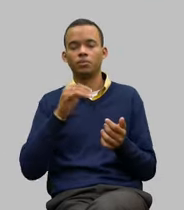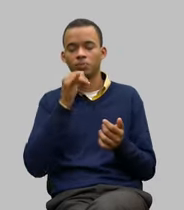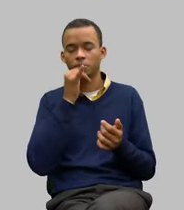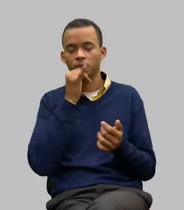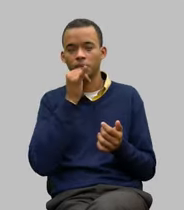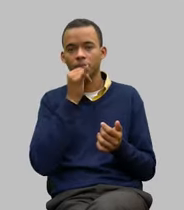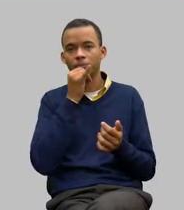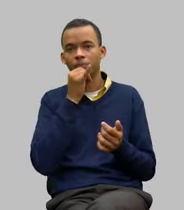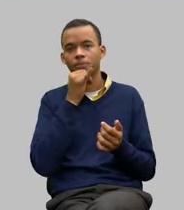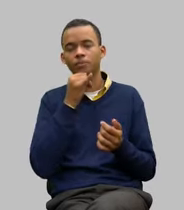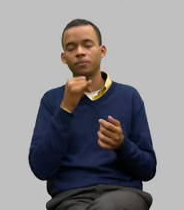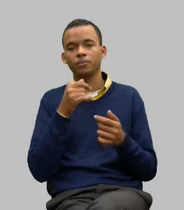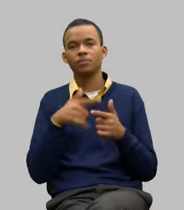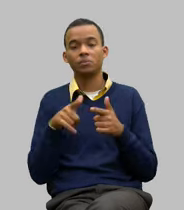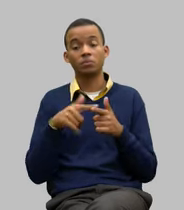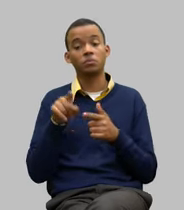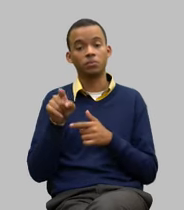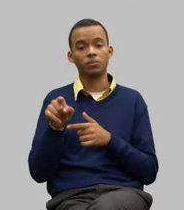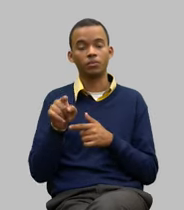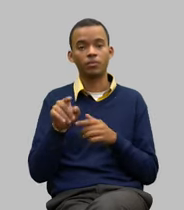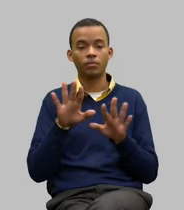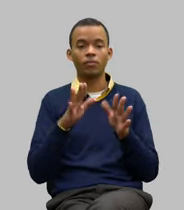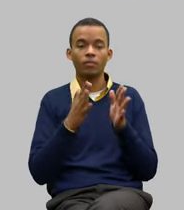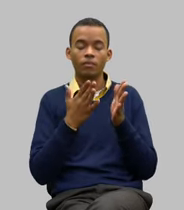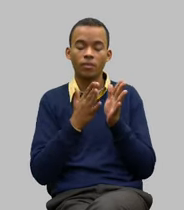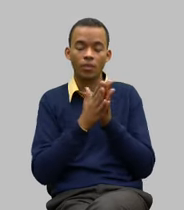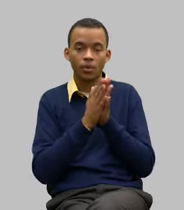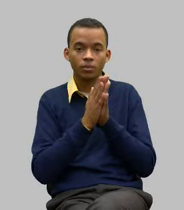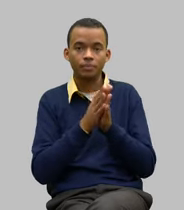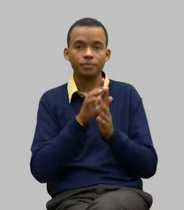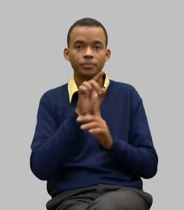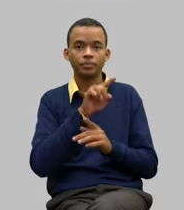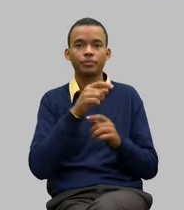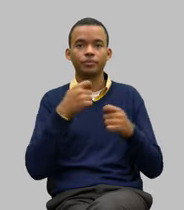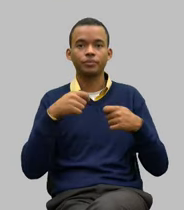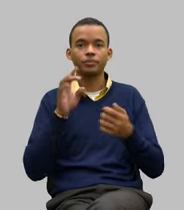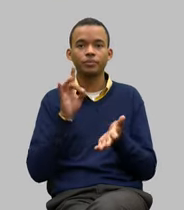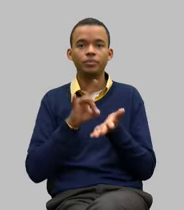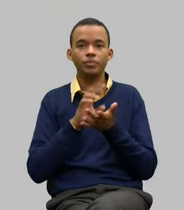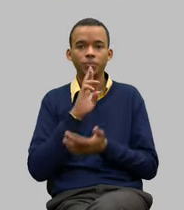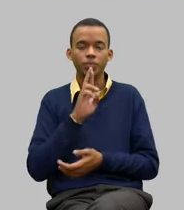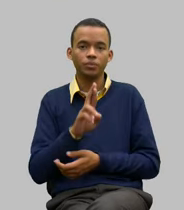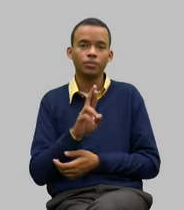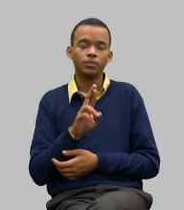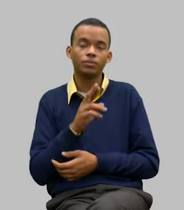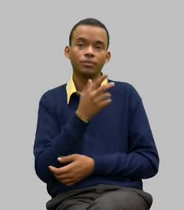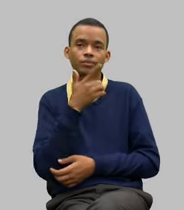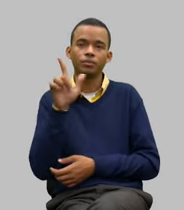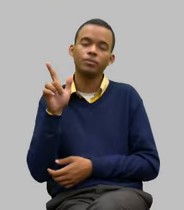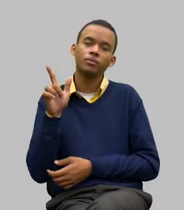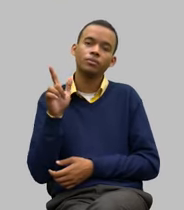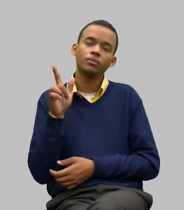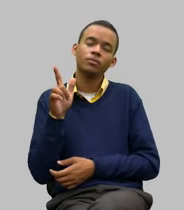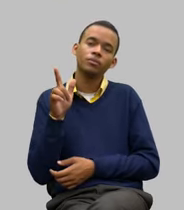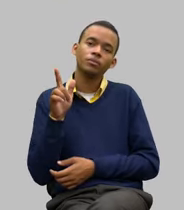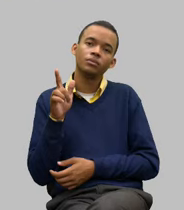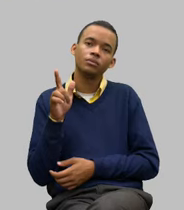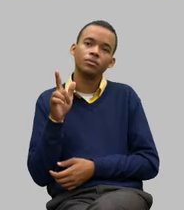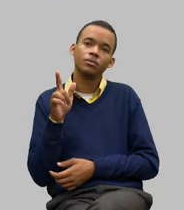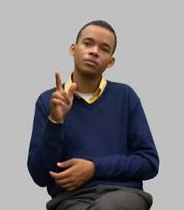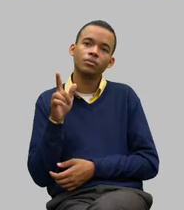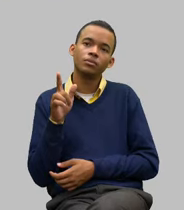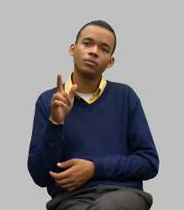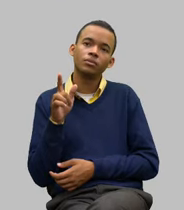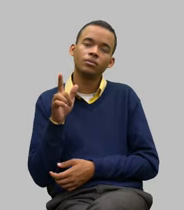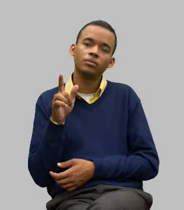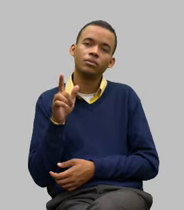surgido aí então gostaria da sua eh confirmação e também eh mas enaltecendo esse trabalho